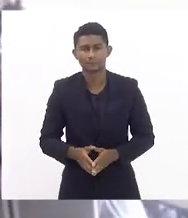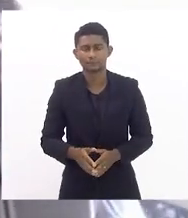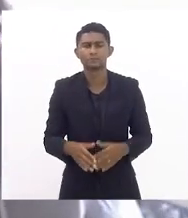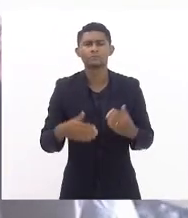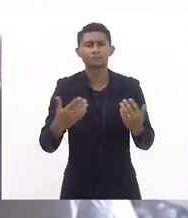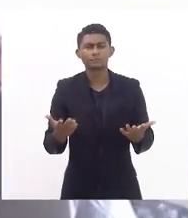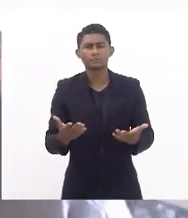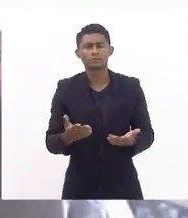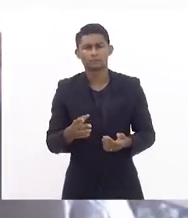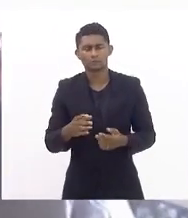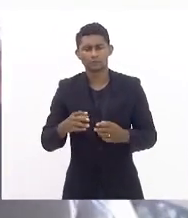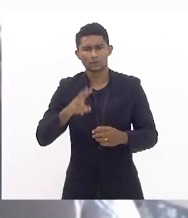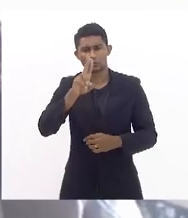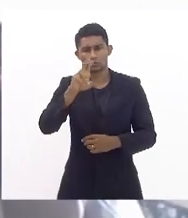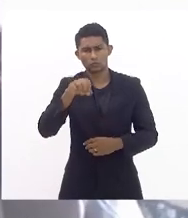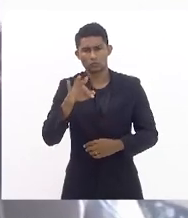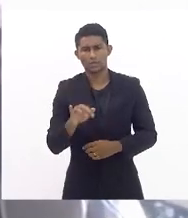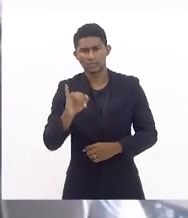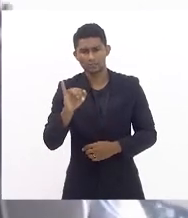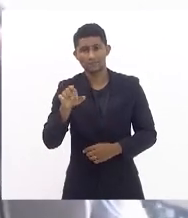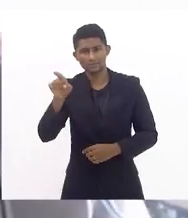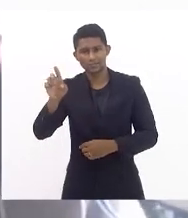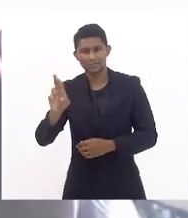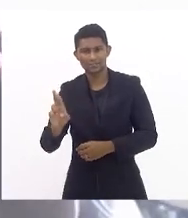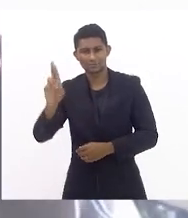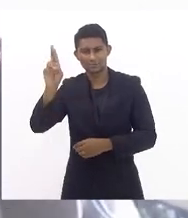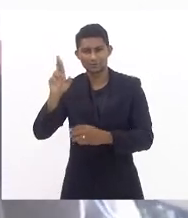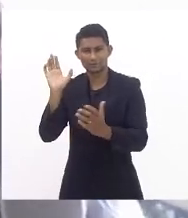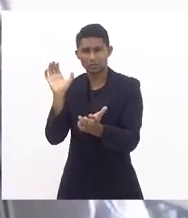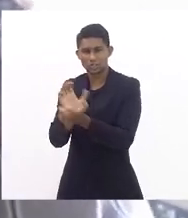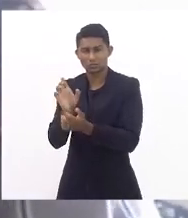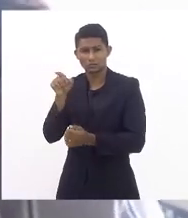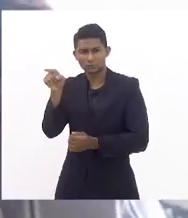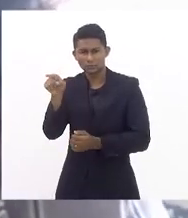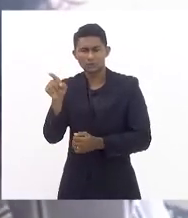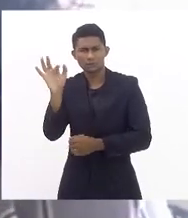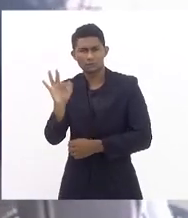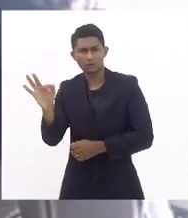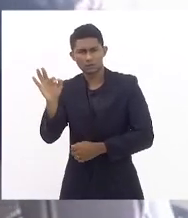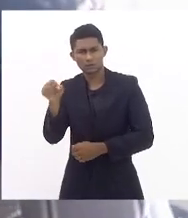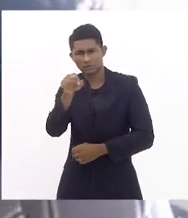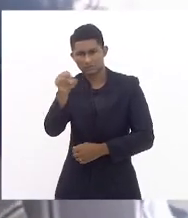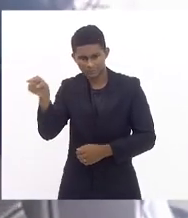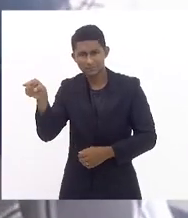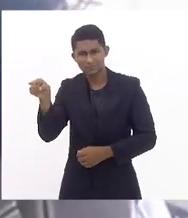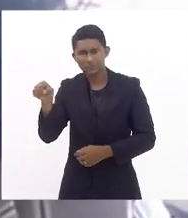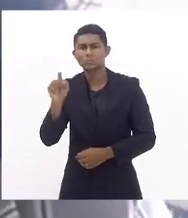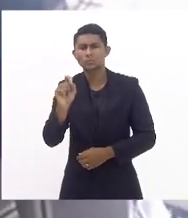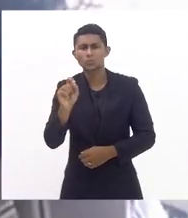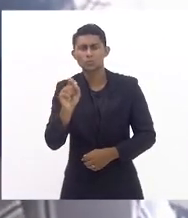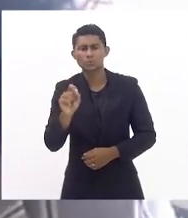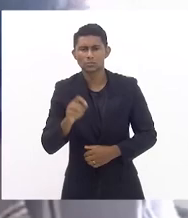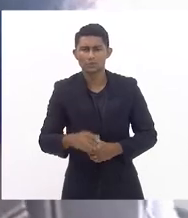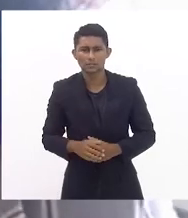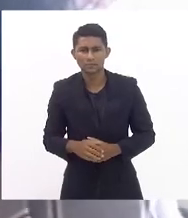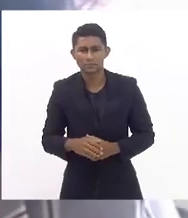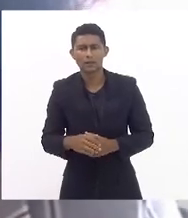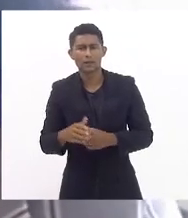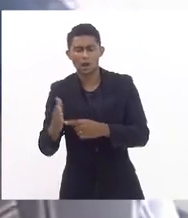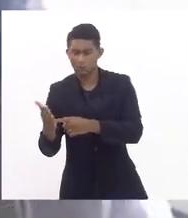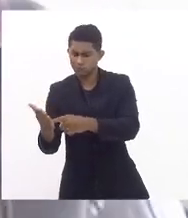a reitoria da UENF, a faculdade mesmo nos demonstrou do quanto que o custo